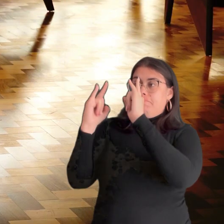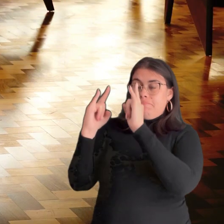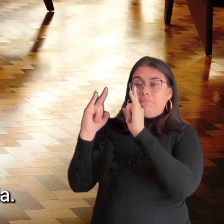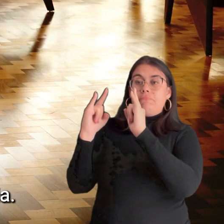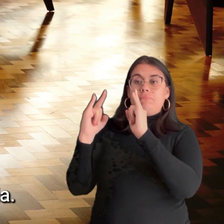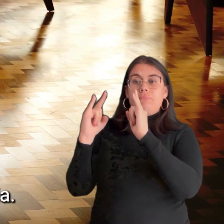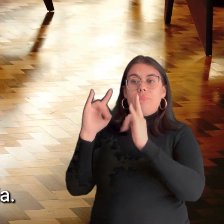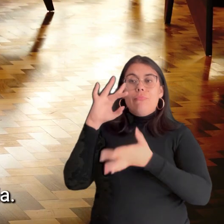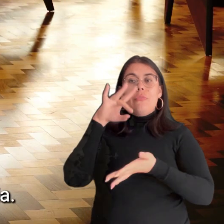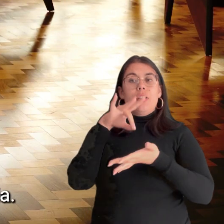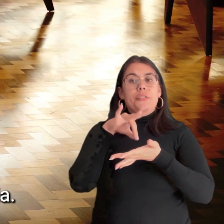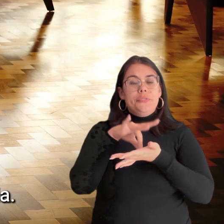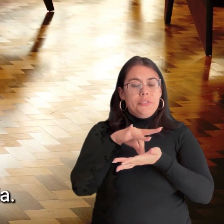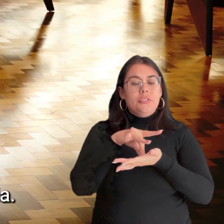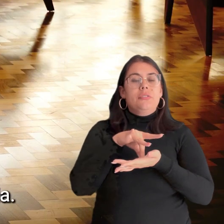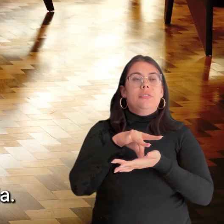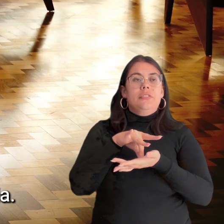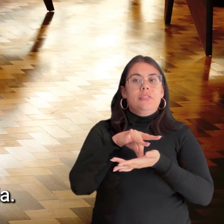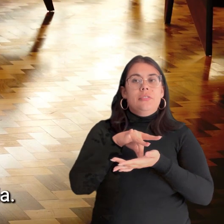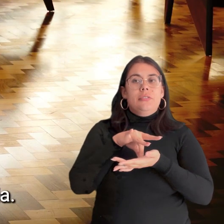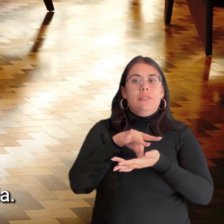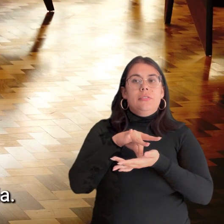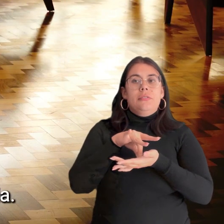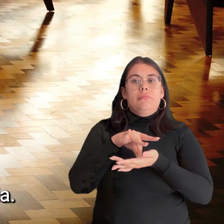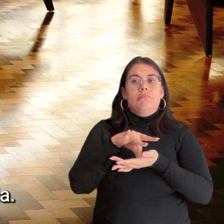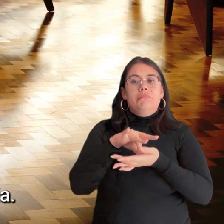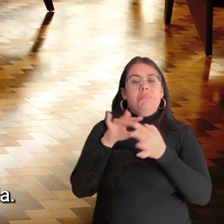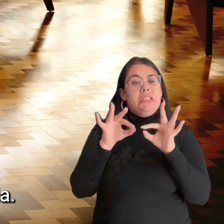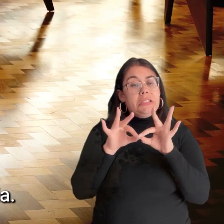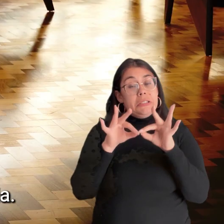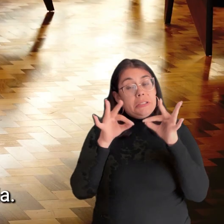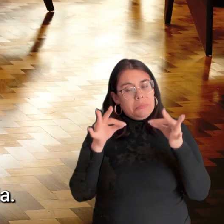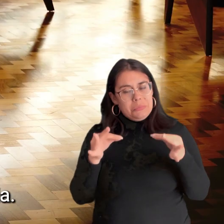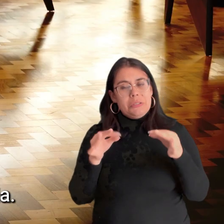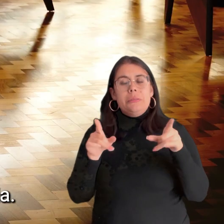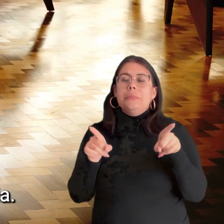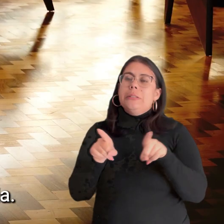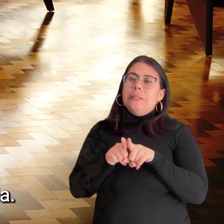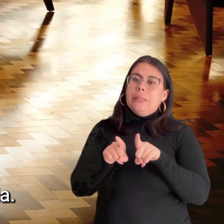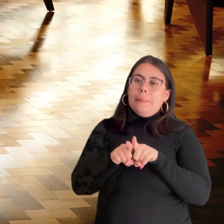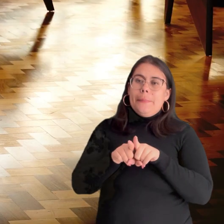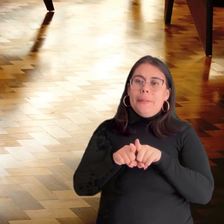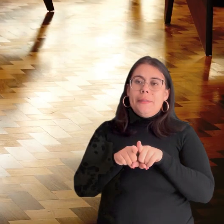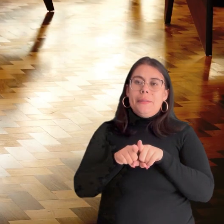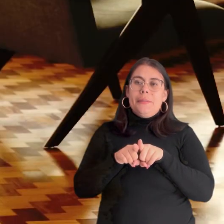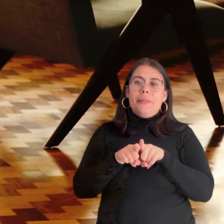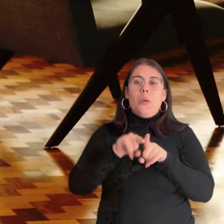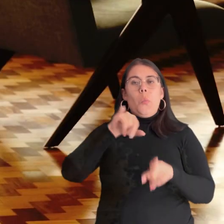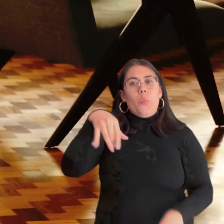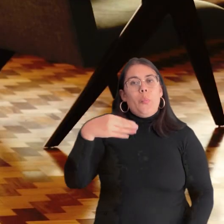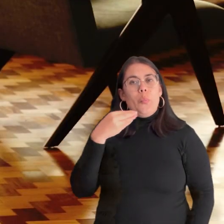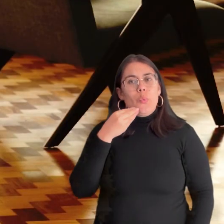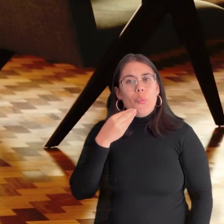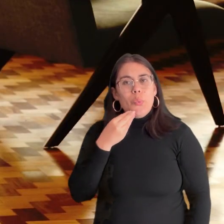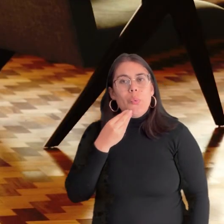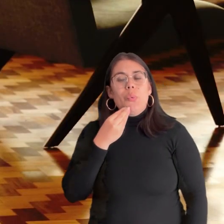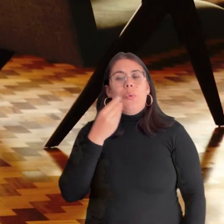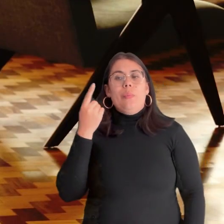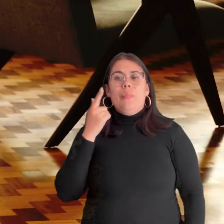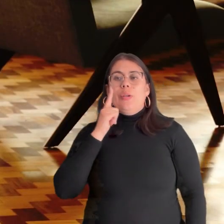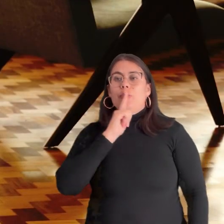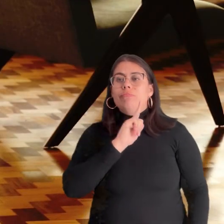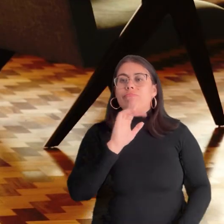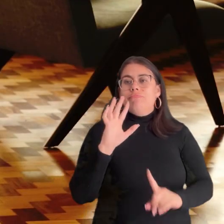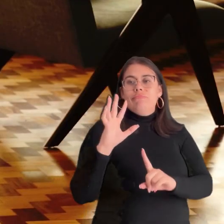sutil, mas também oportuna para compor a galeria. A proposta do